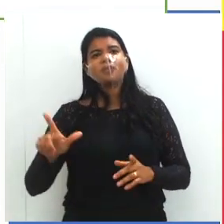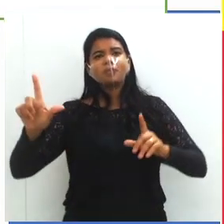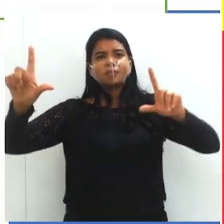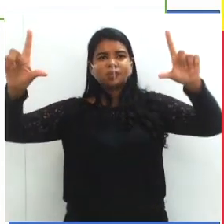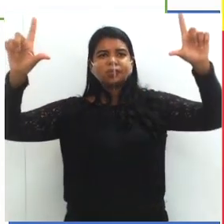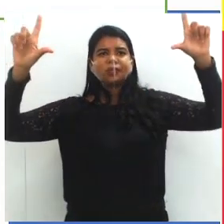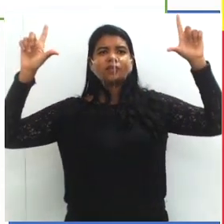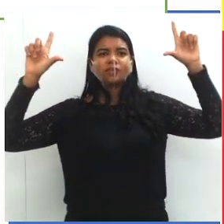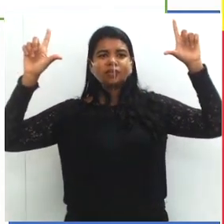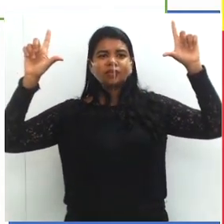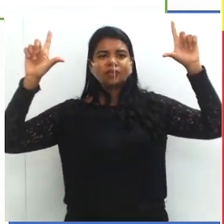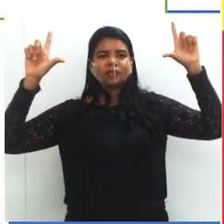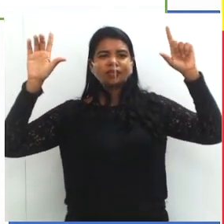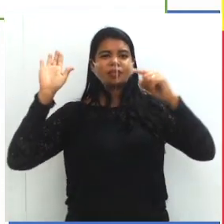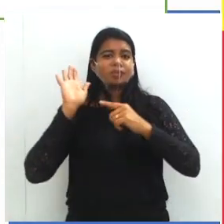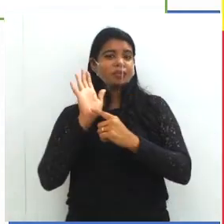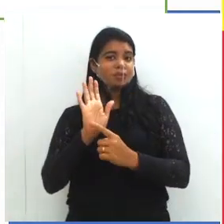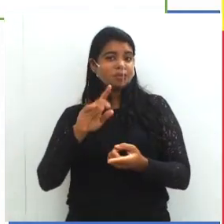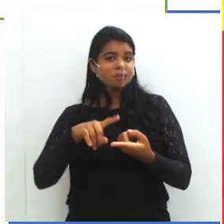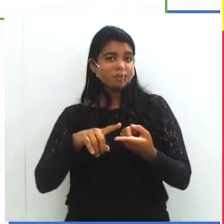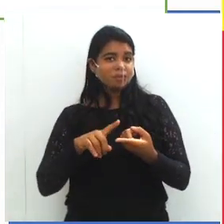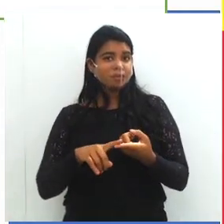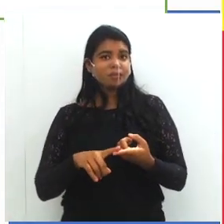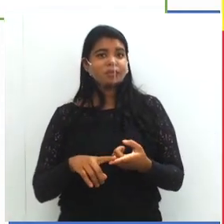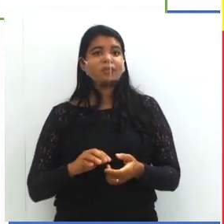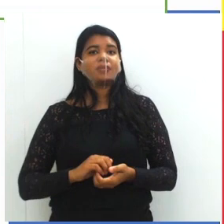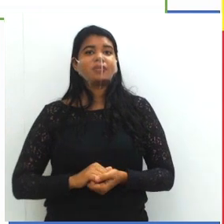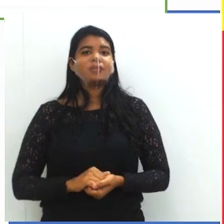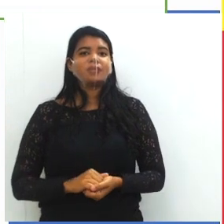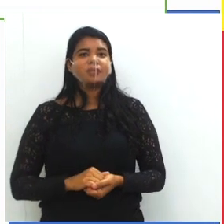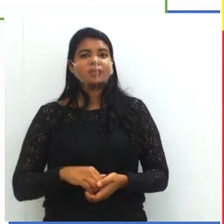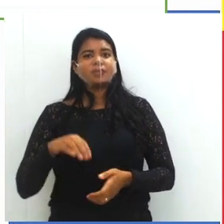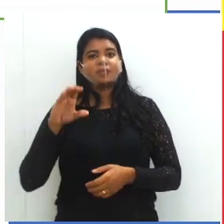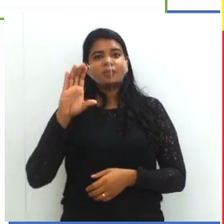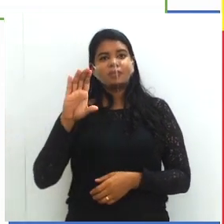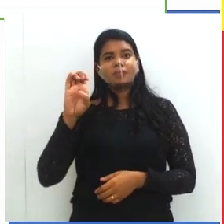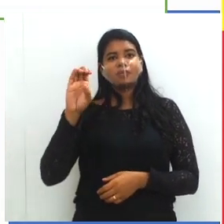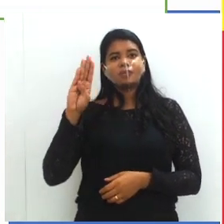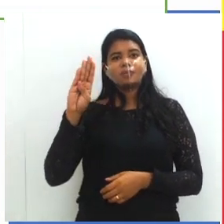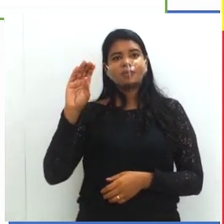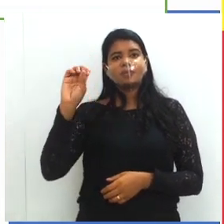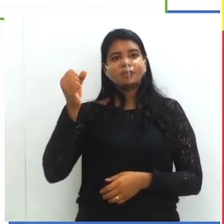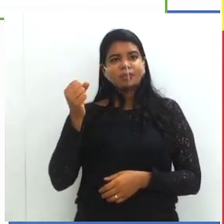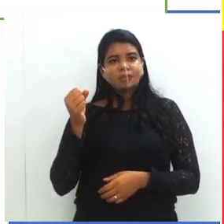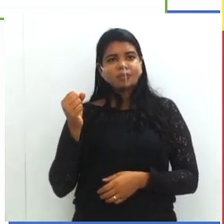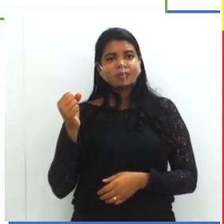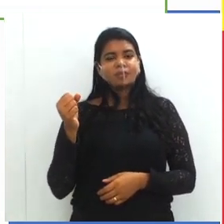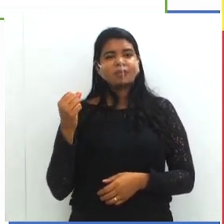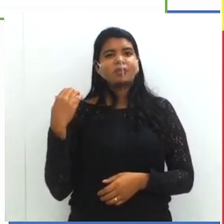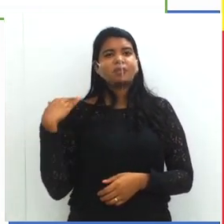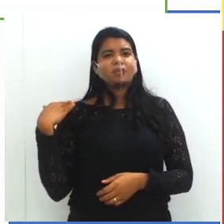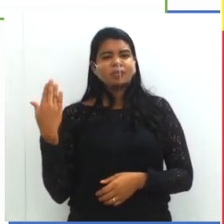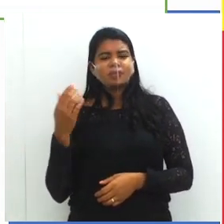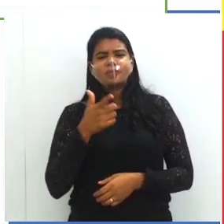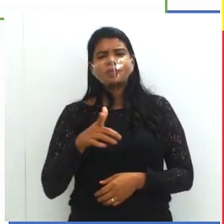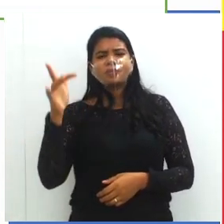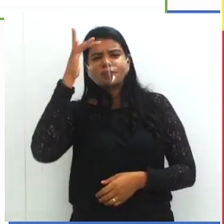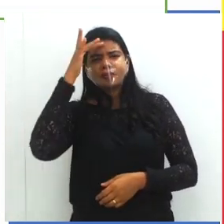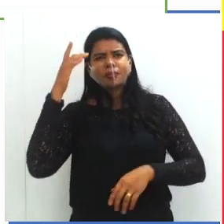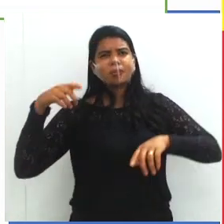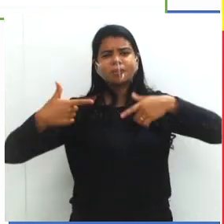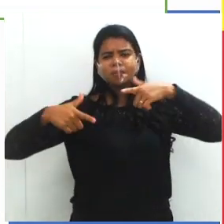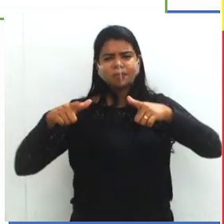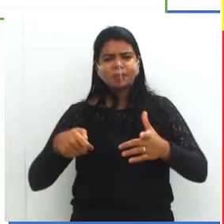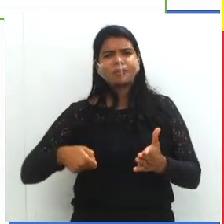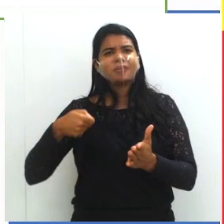outro quadro que está representando aqui as SEBs, certo? Justamente essa questão ao lado do trabalhador, ao lado